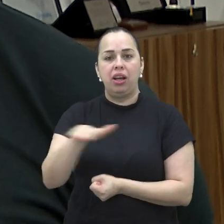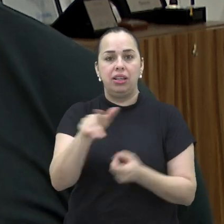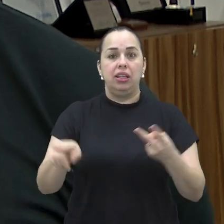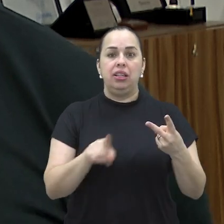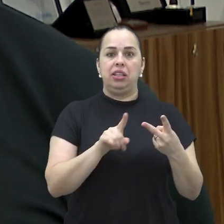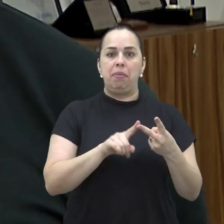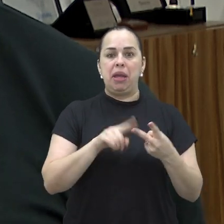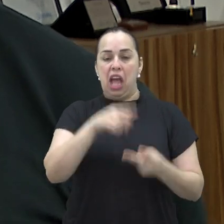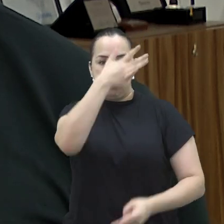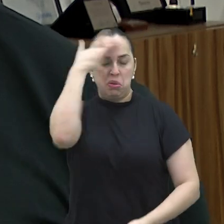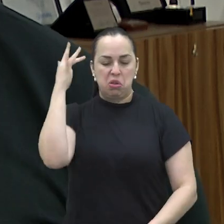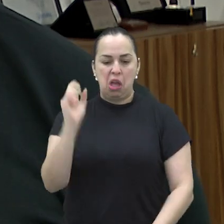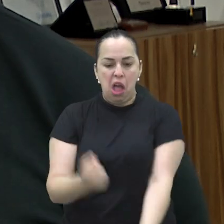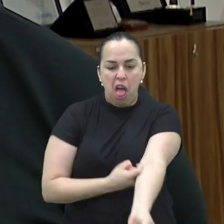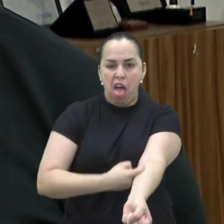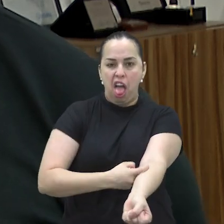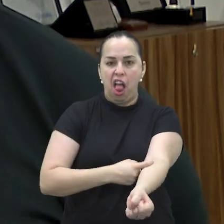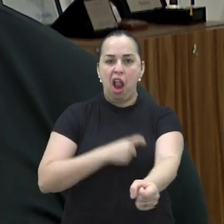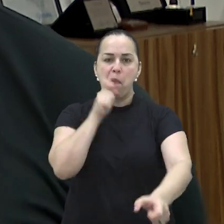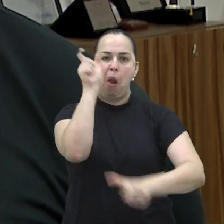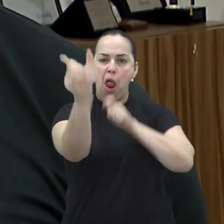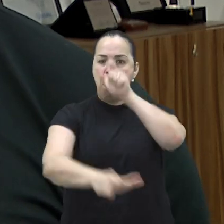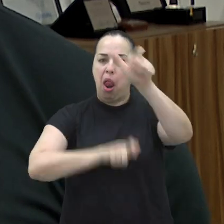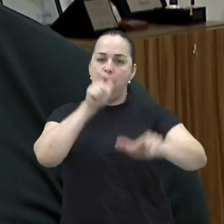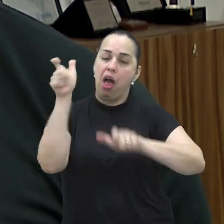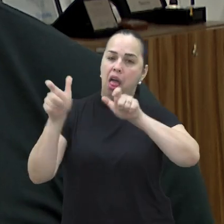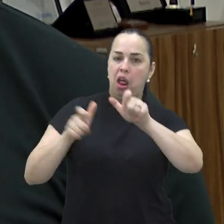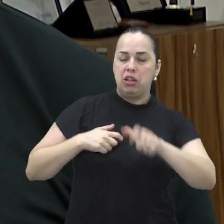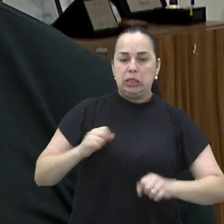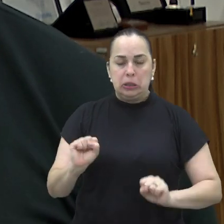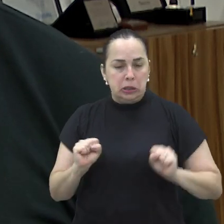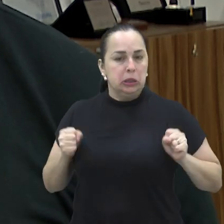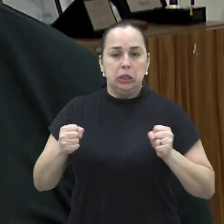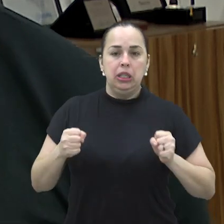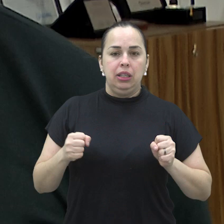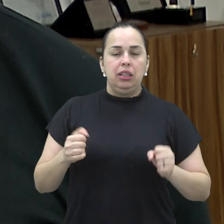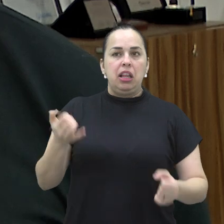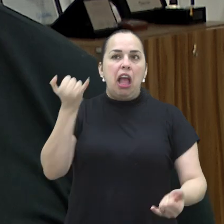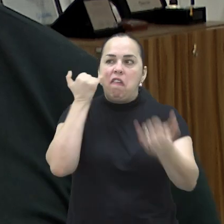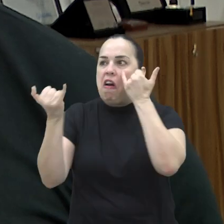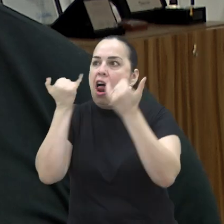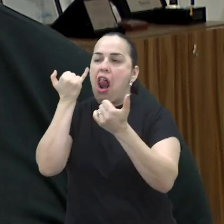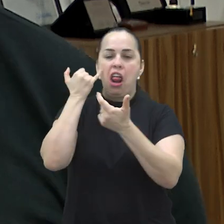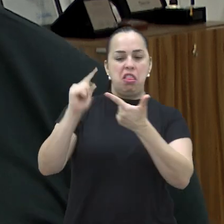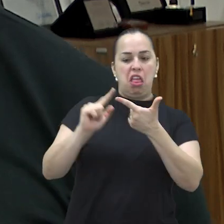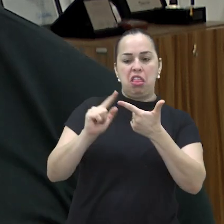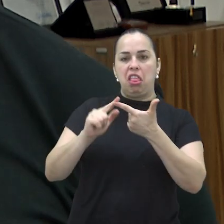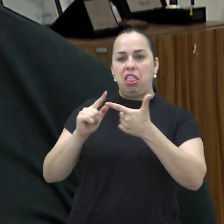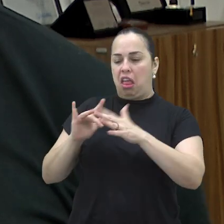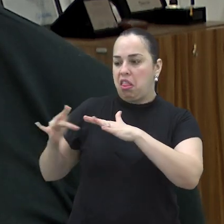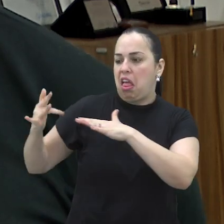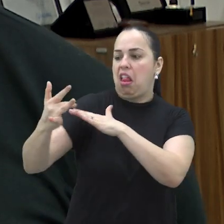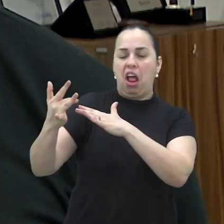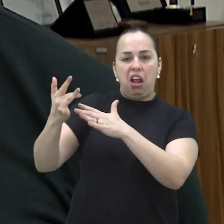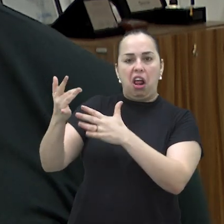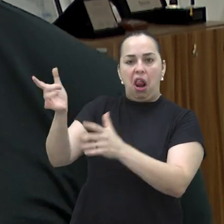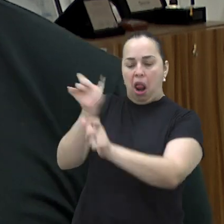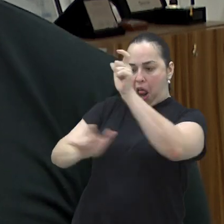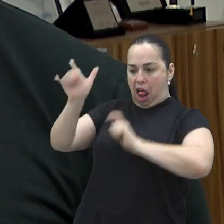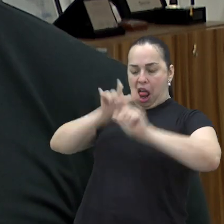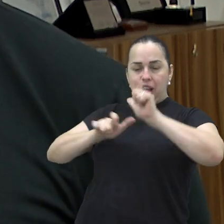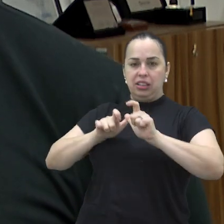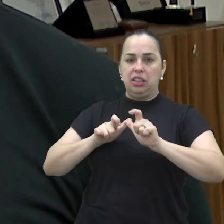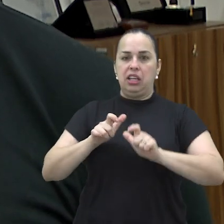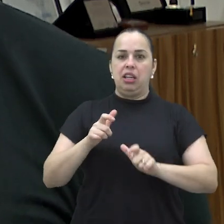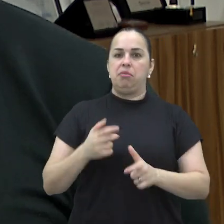do aumento da agressividade das pessoas. Então, em função de um excesso de informação, de rede social, de polarização,